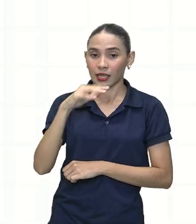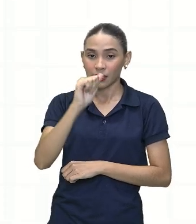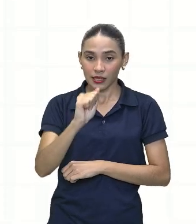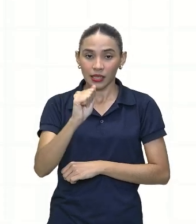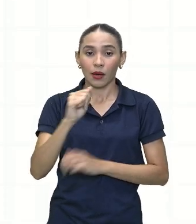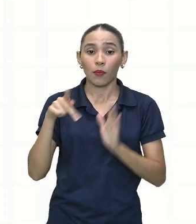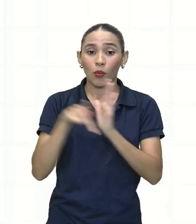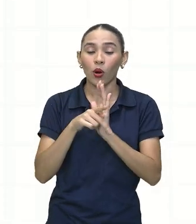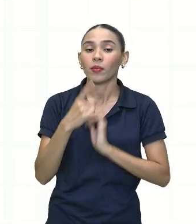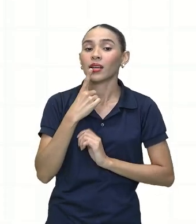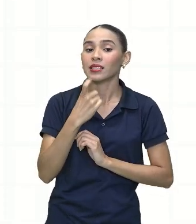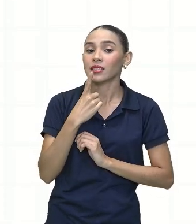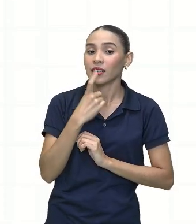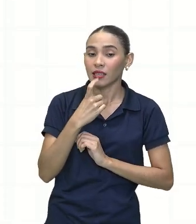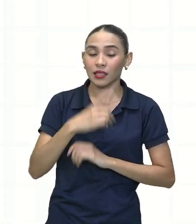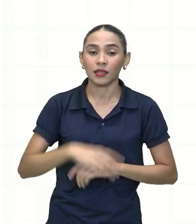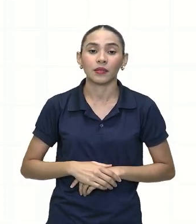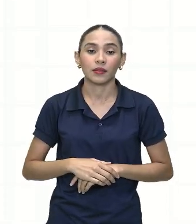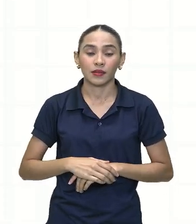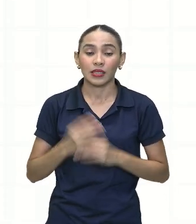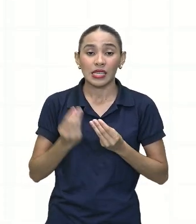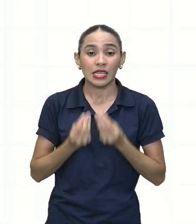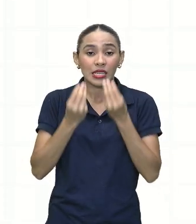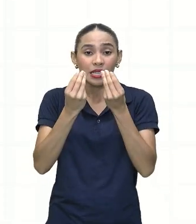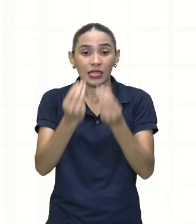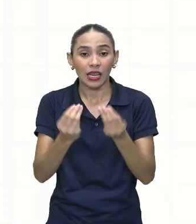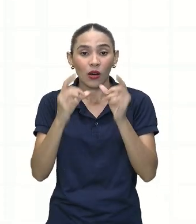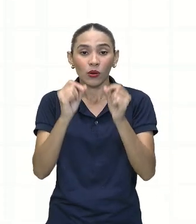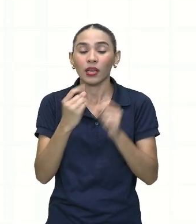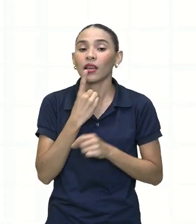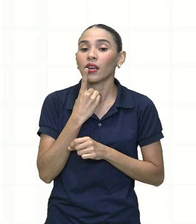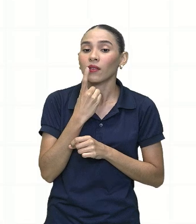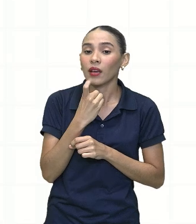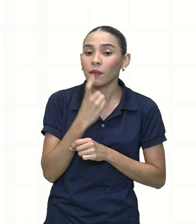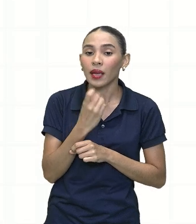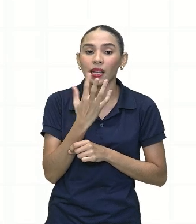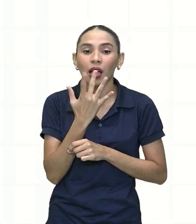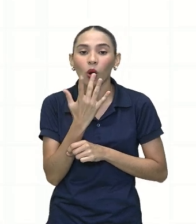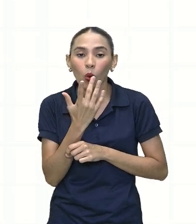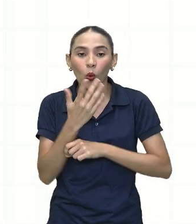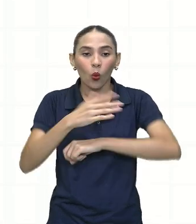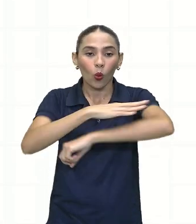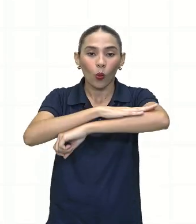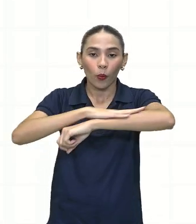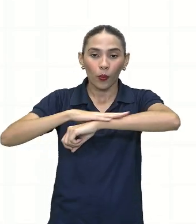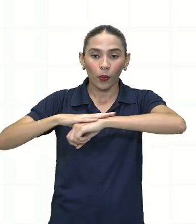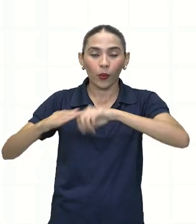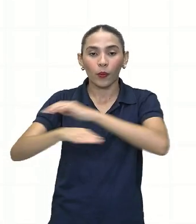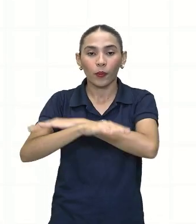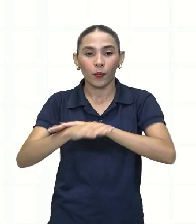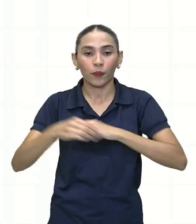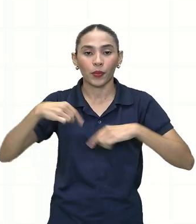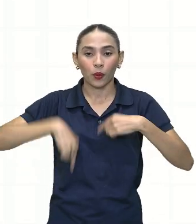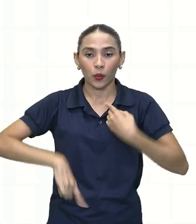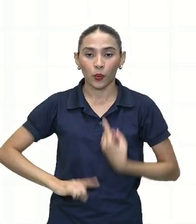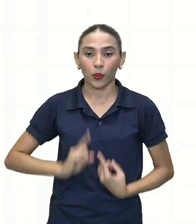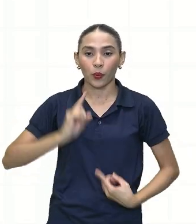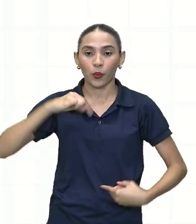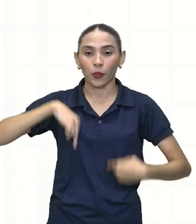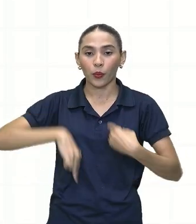do sangue. É quem dá a cor vermelha ao nosso sangue, é responsável pelo transporte de